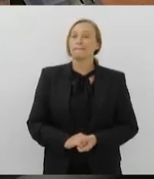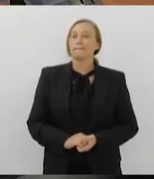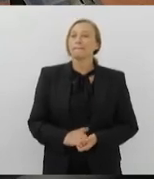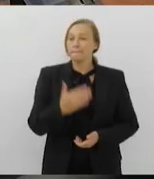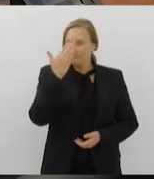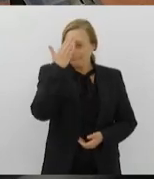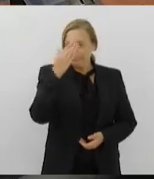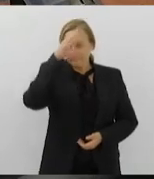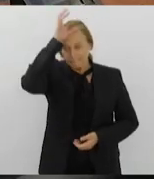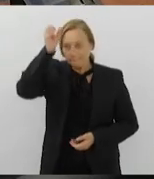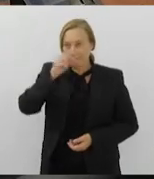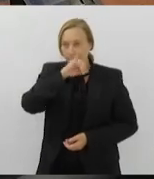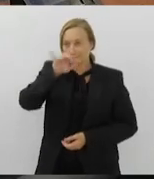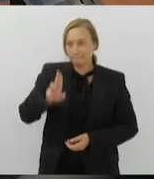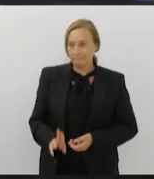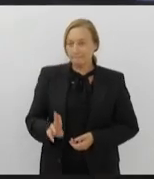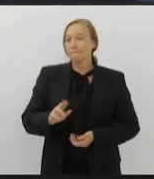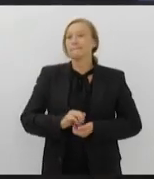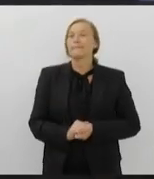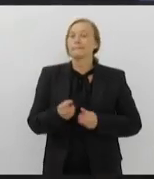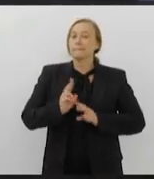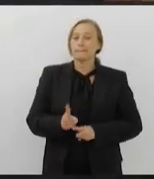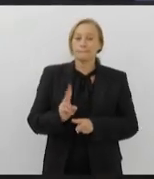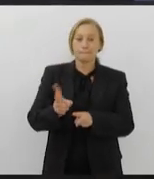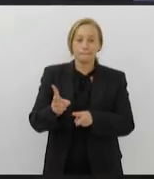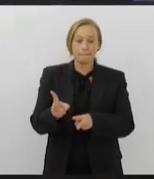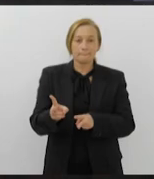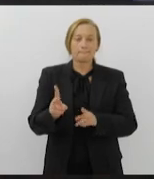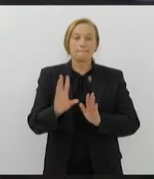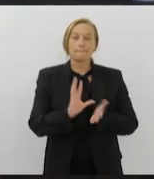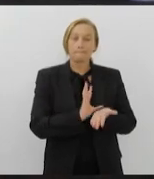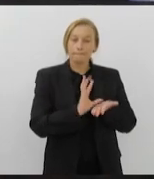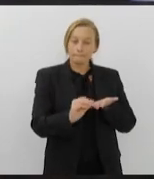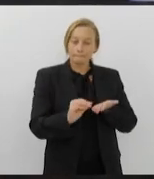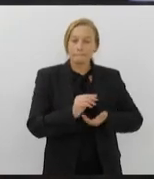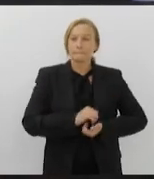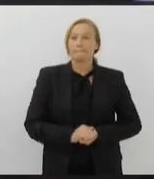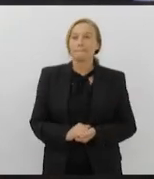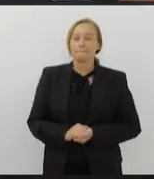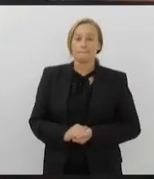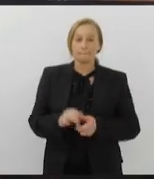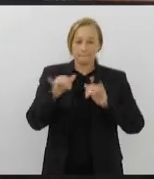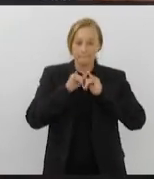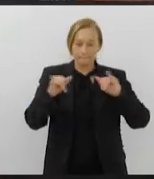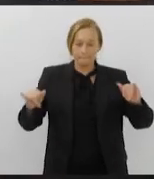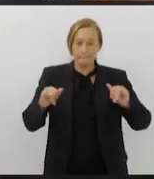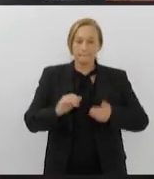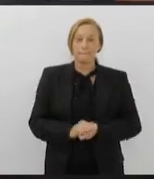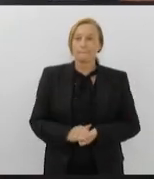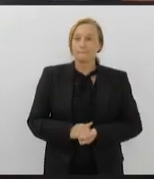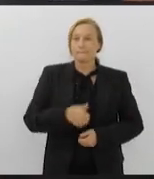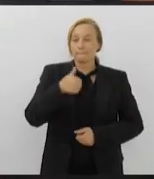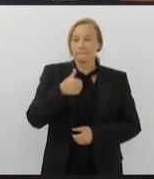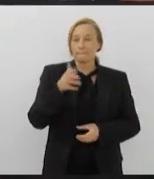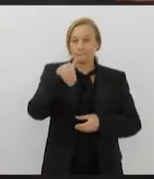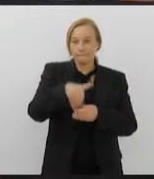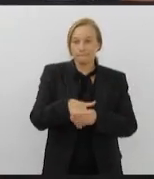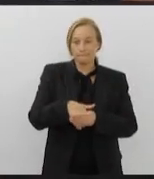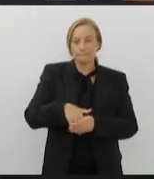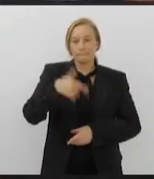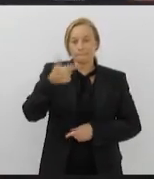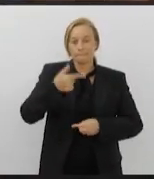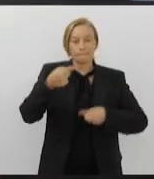Obrigado, Tia Ju. Dando continuidade à sessão, anuncio em tramitação ordinária, em votação,